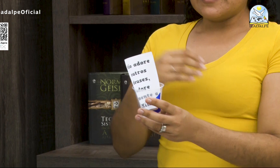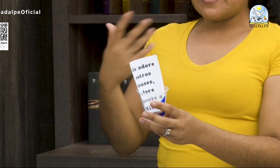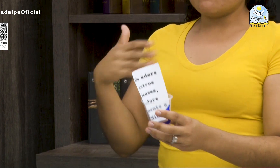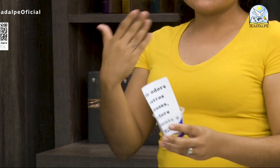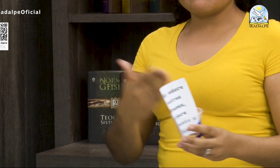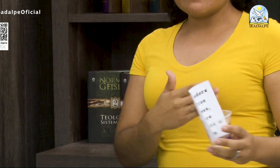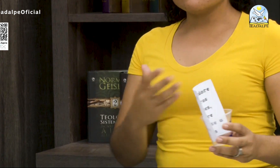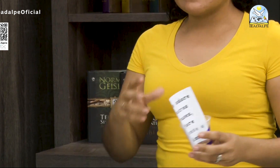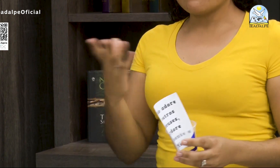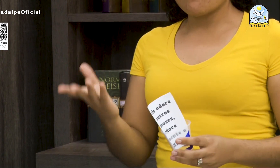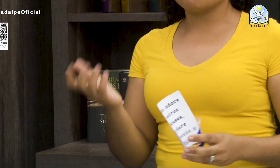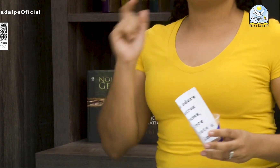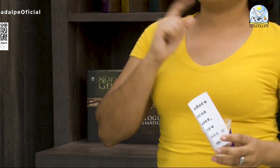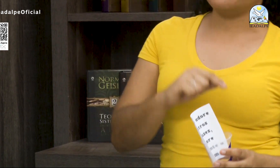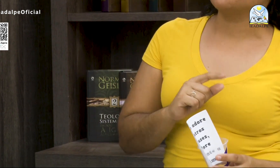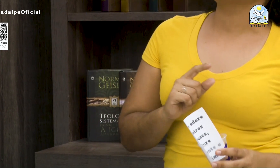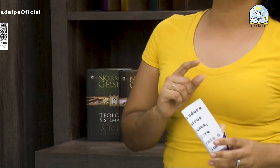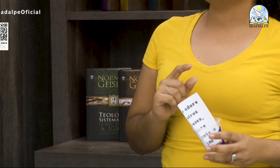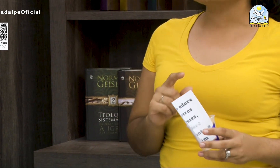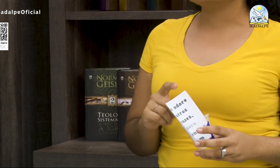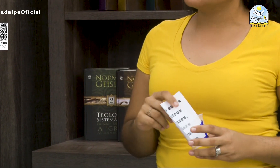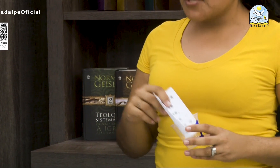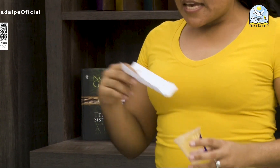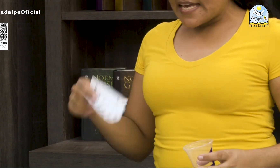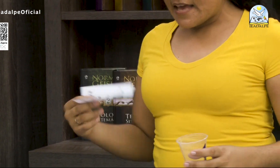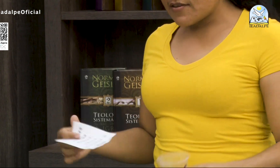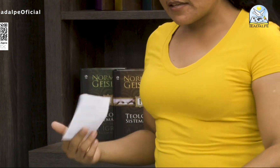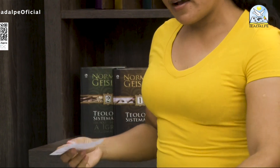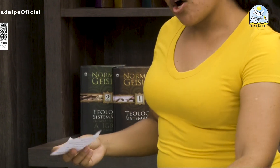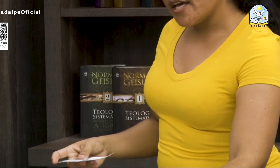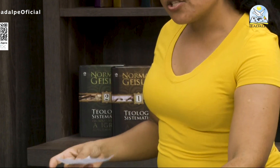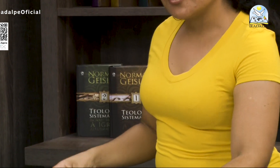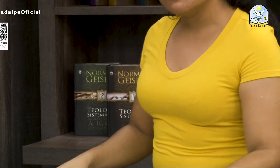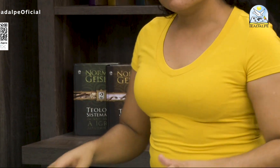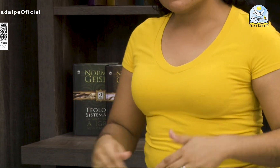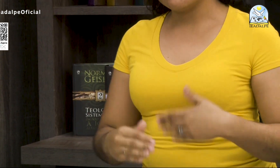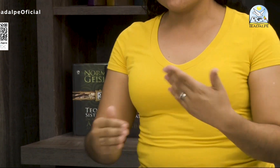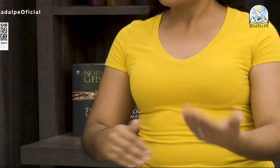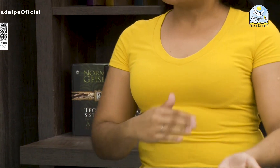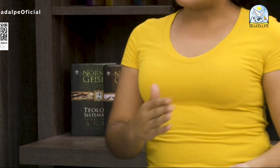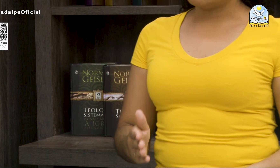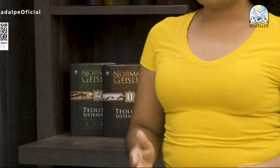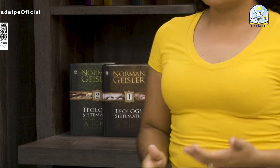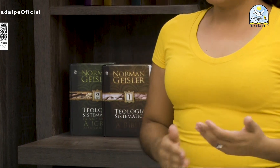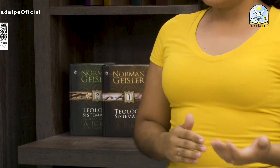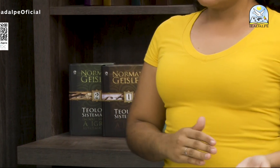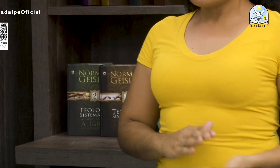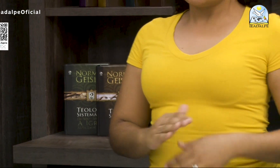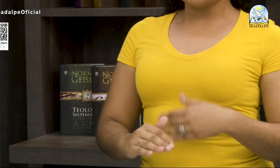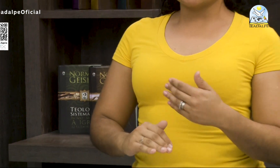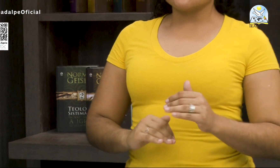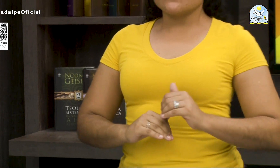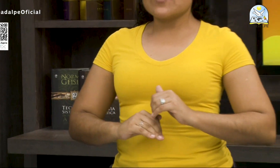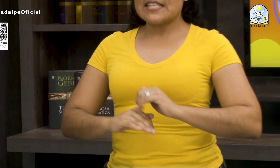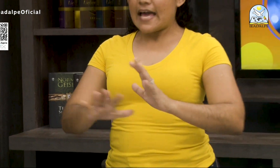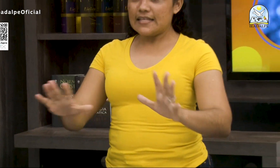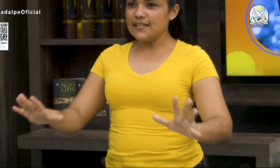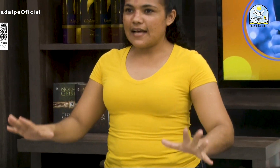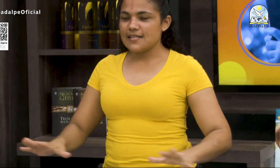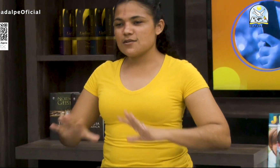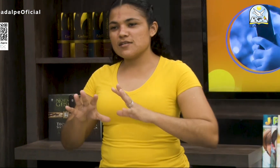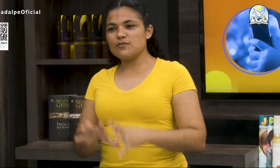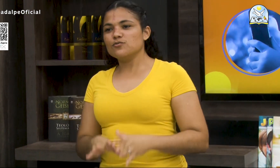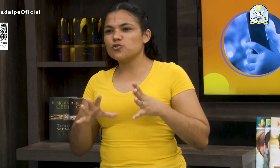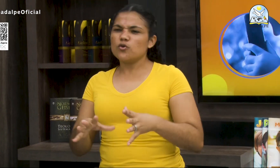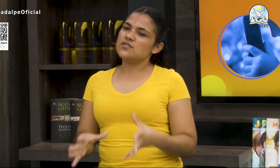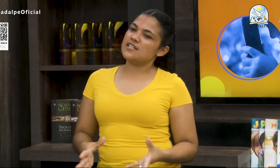lá. E aí você vai com errou, vai falar o memorizando. E aí você vai corrigindo ao longo da aula, e quando sair de